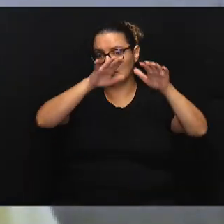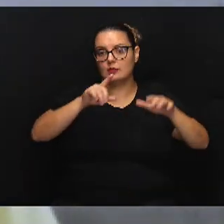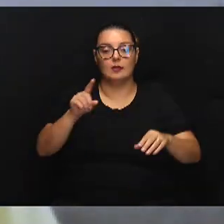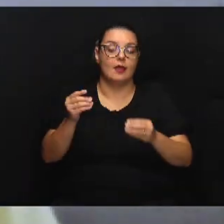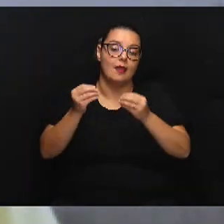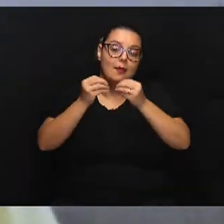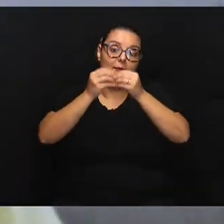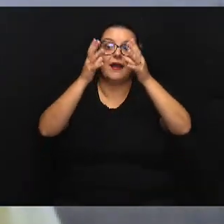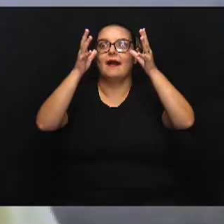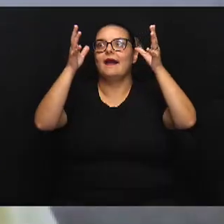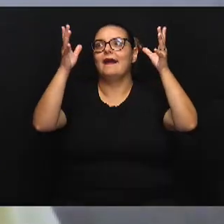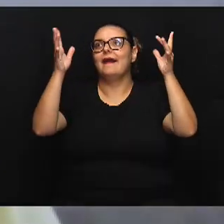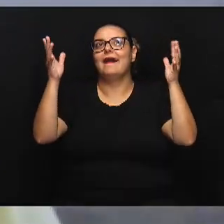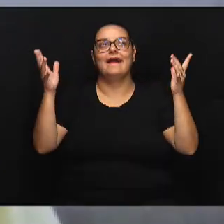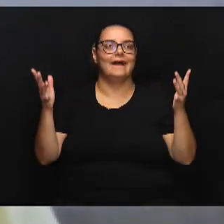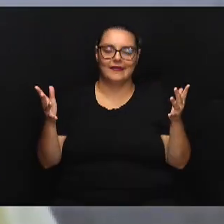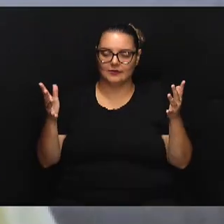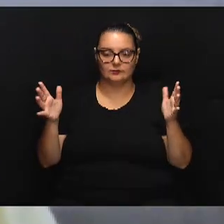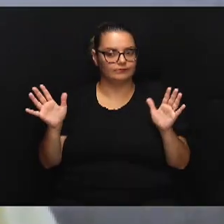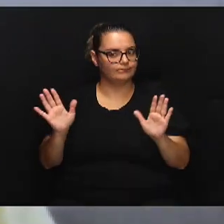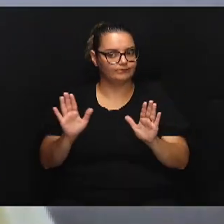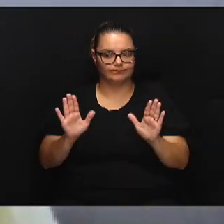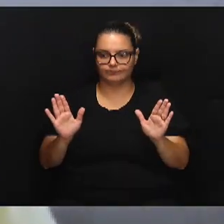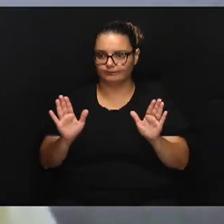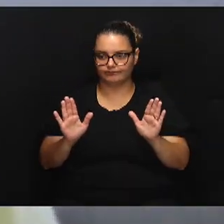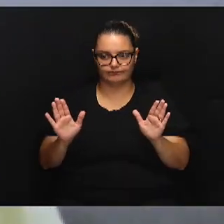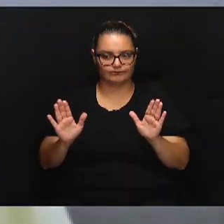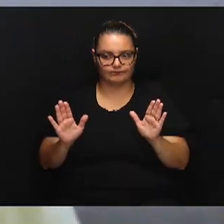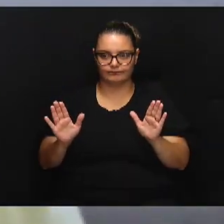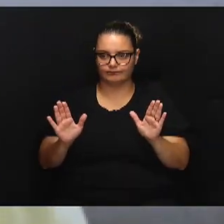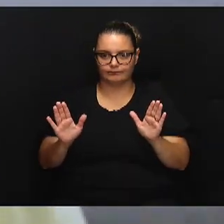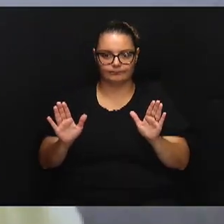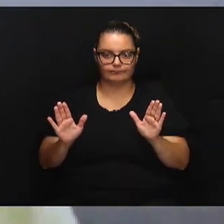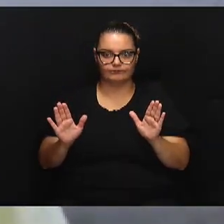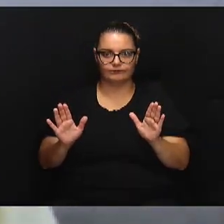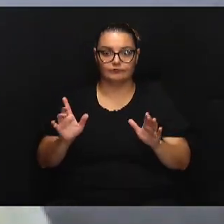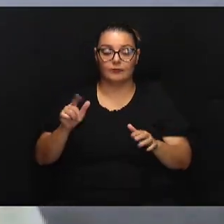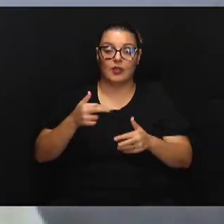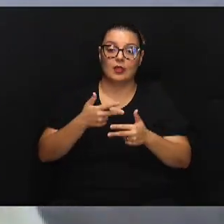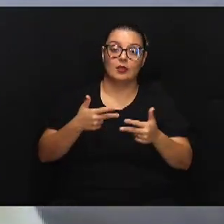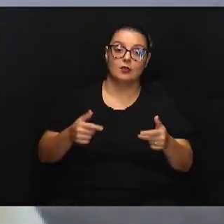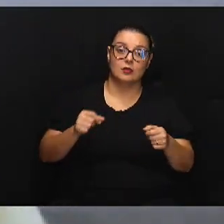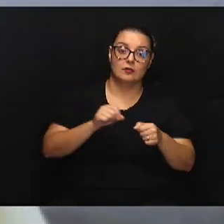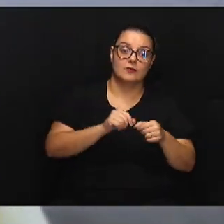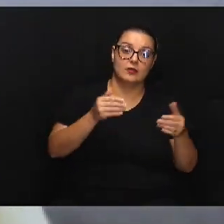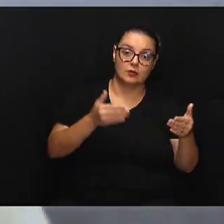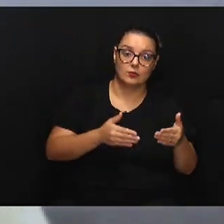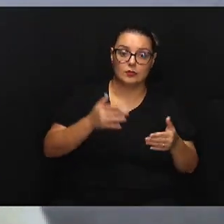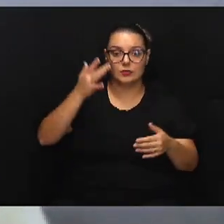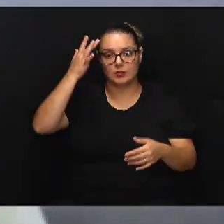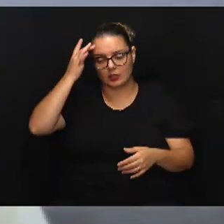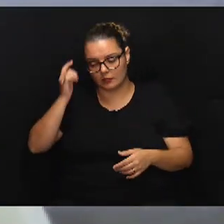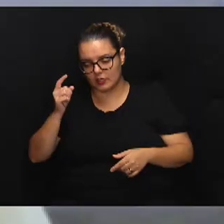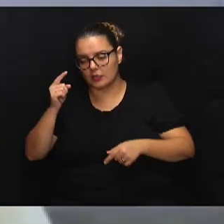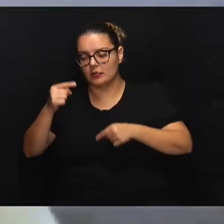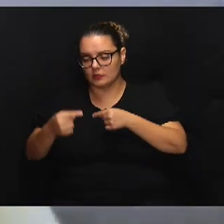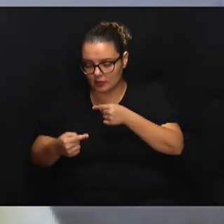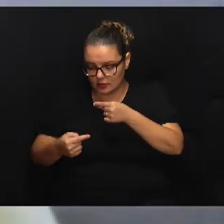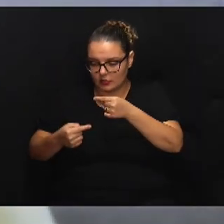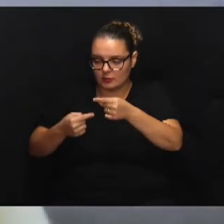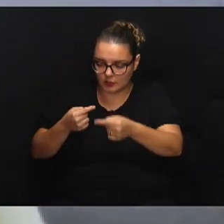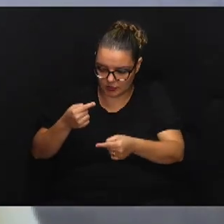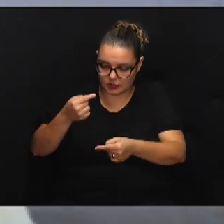mágico. Não é algo mágico, é algo que eu vou fazer hoje, amanhã, depois de amanhã,